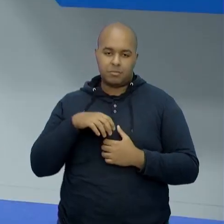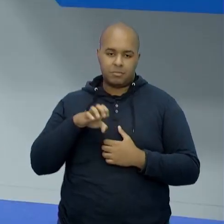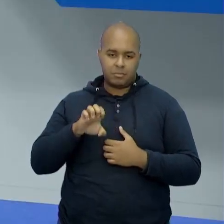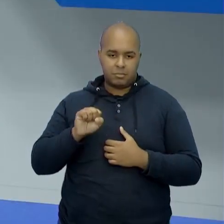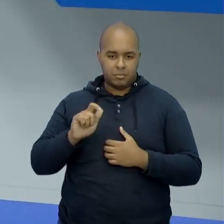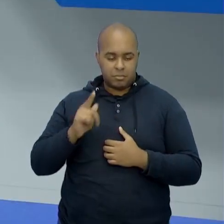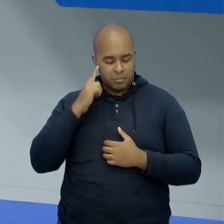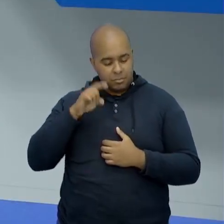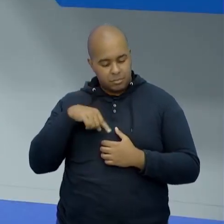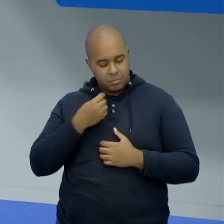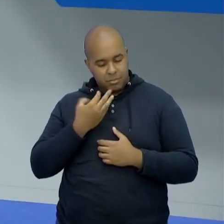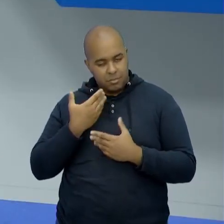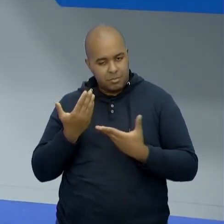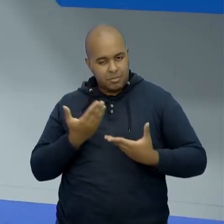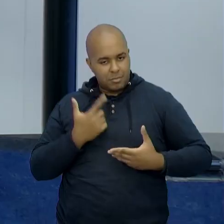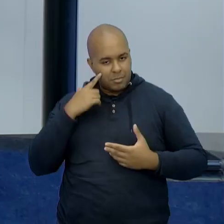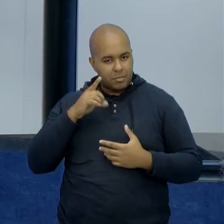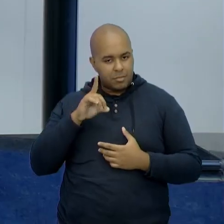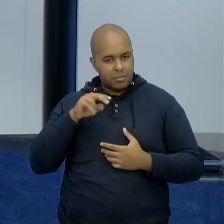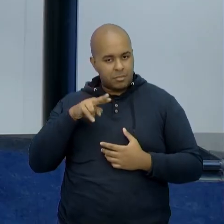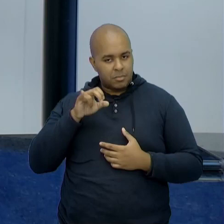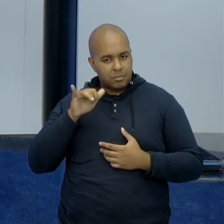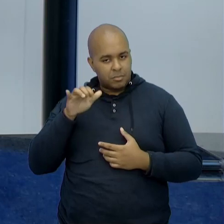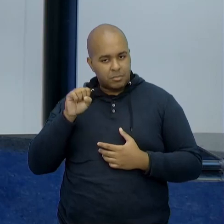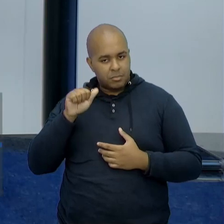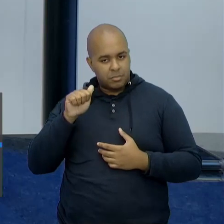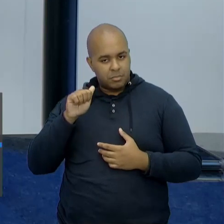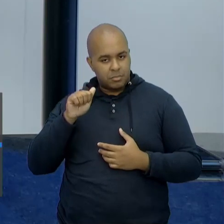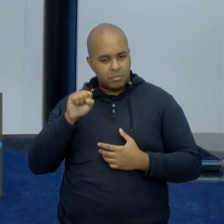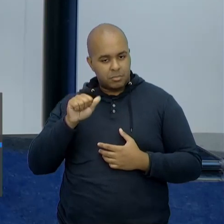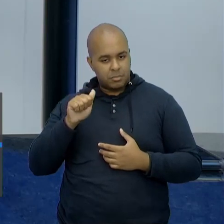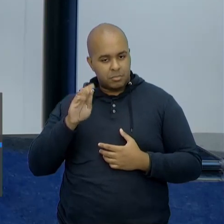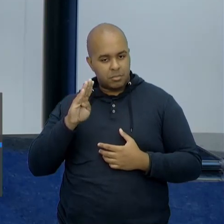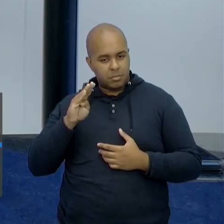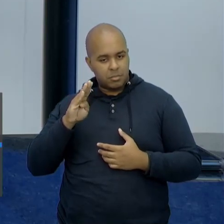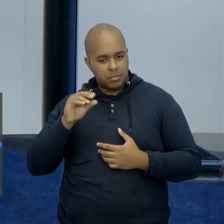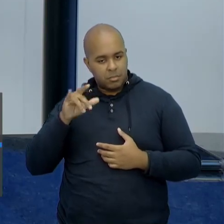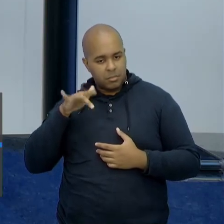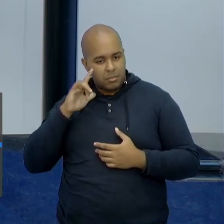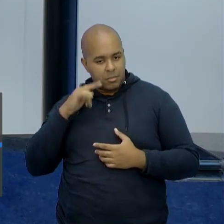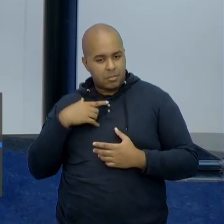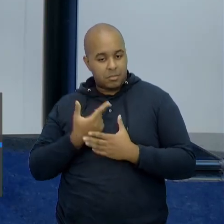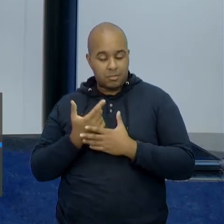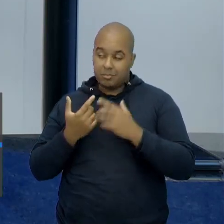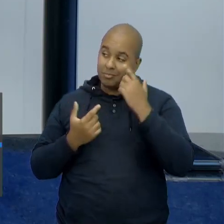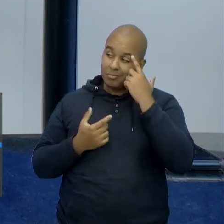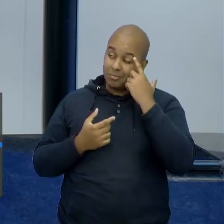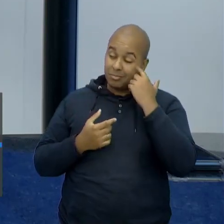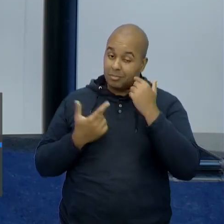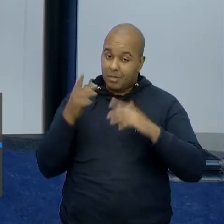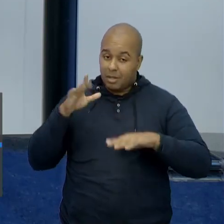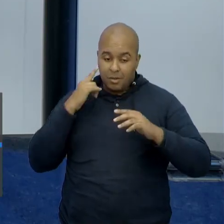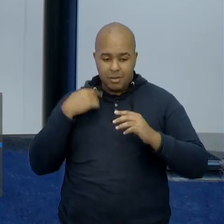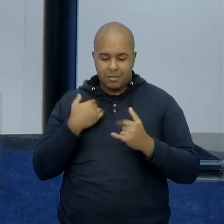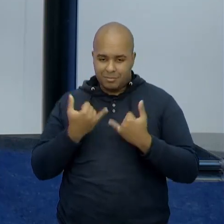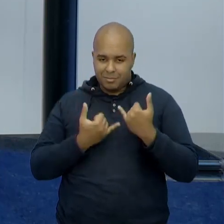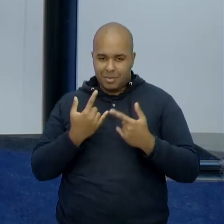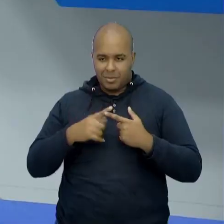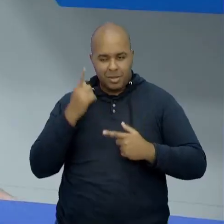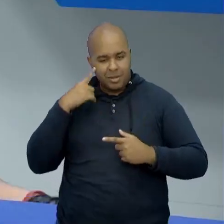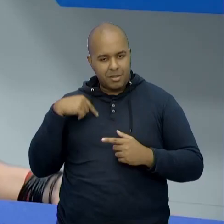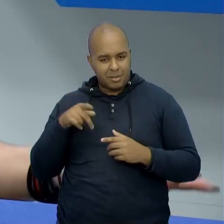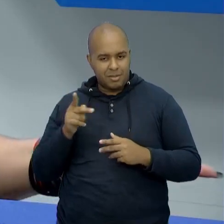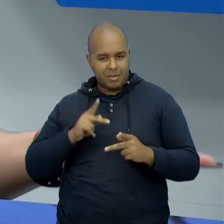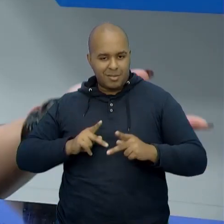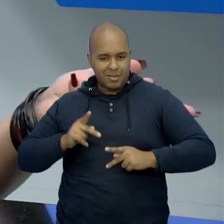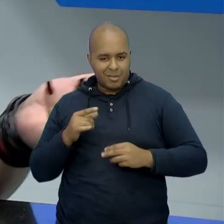muito bem-vinda, Denise Saboia. Muito obrigada, professora Fabi. A zoeira existe porque somos